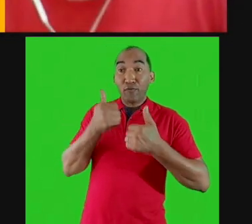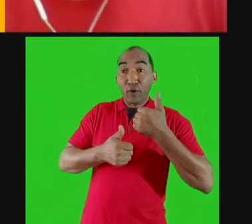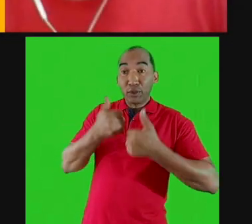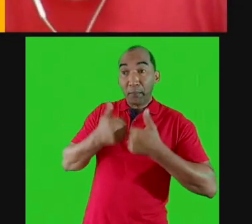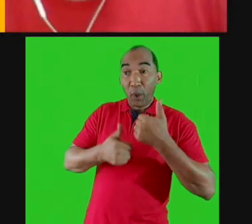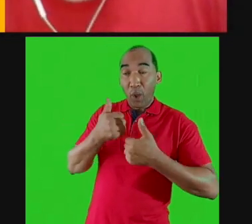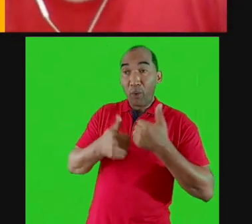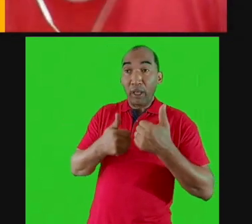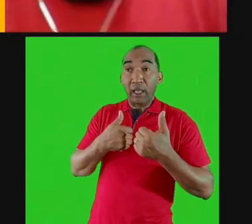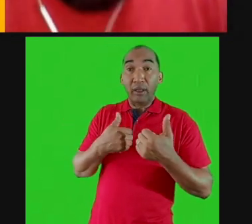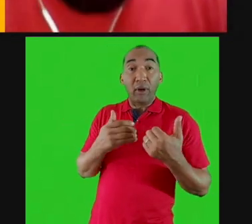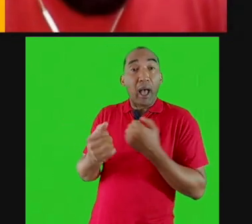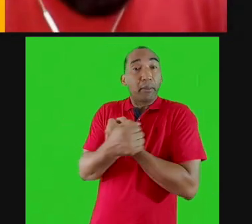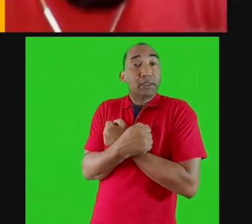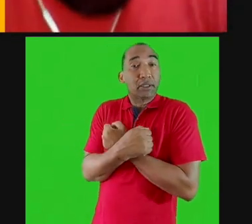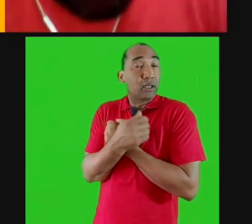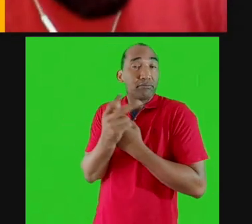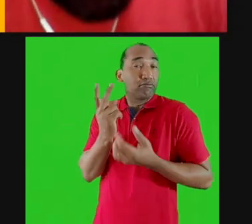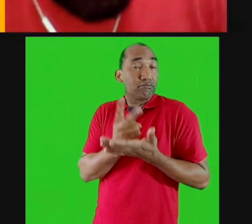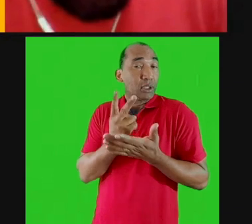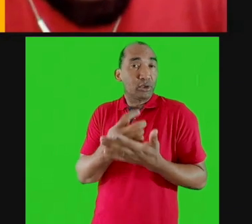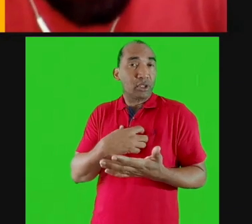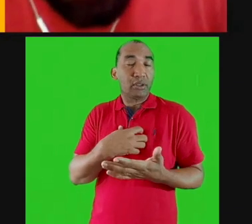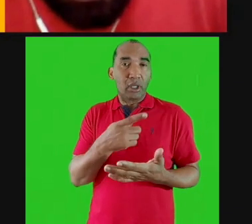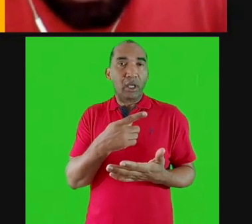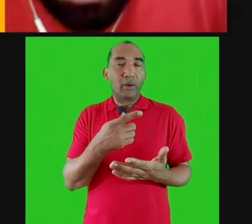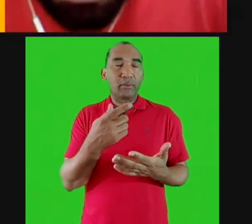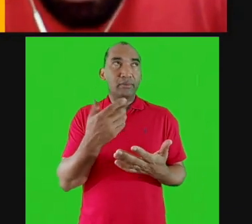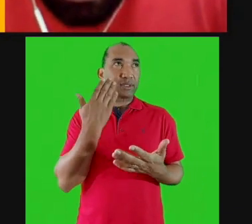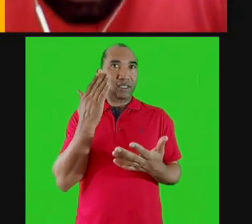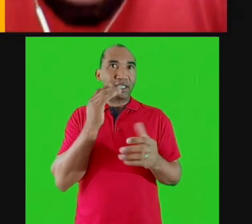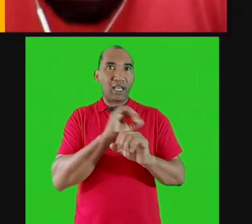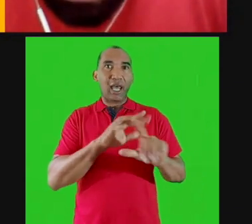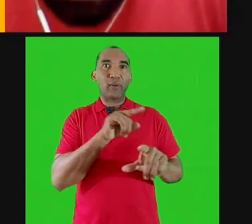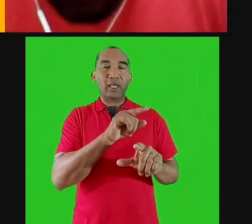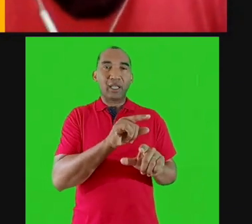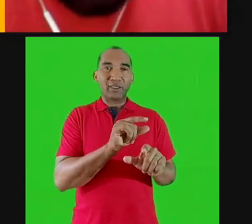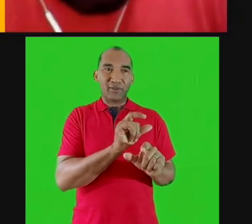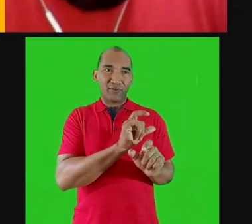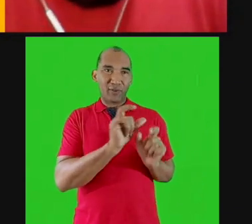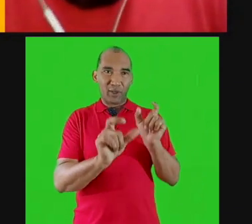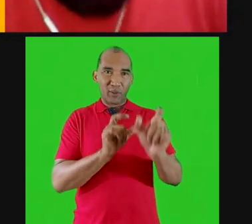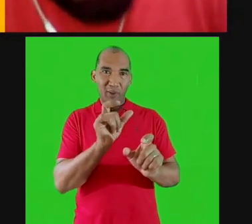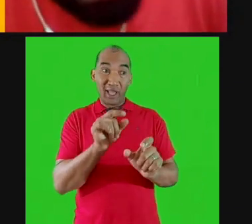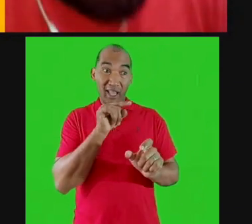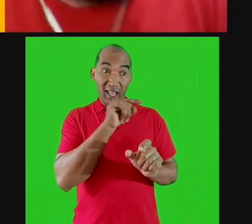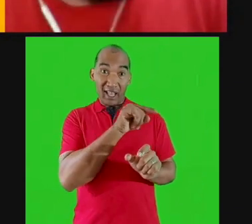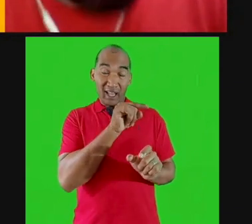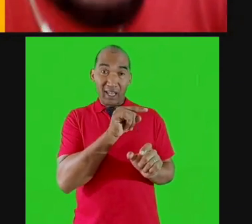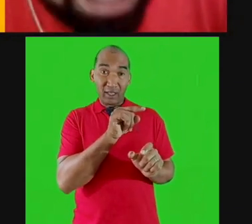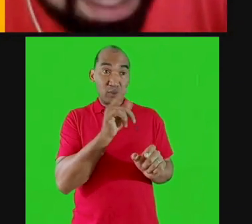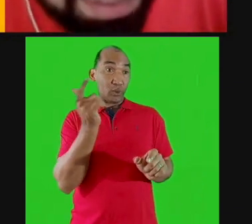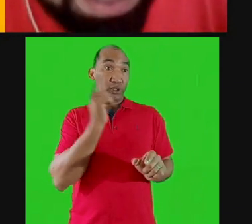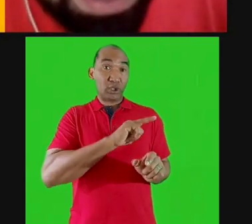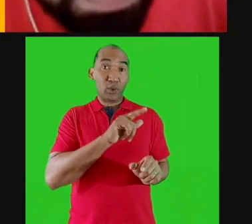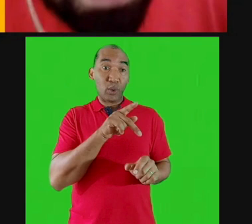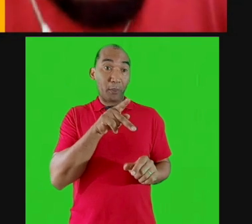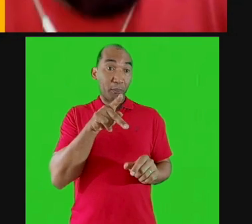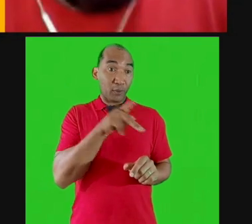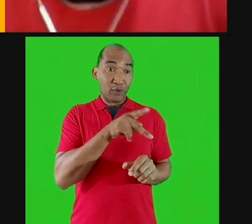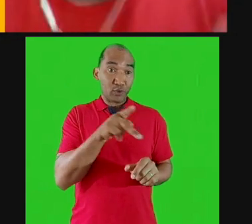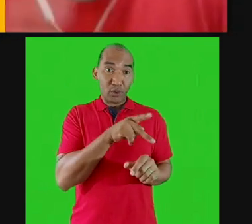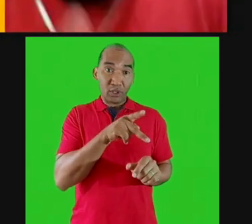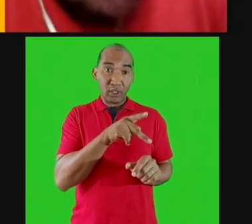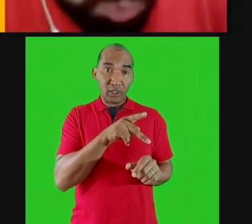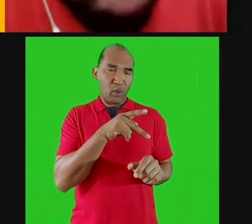tem uma coisa que ele me fez entender por que esse filme era necessário, que ele dizia o seguinte, que a Amanda só conseguiu ser professora e ser o que ela quisesse na vida porque